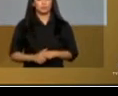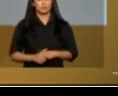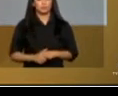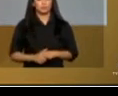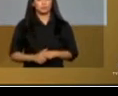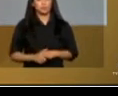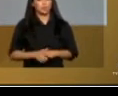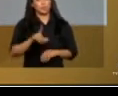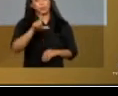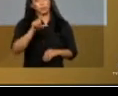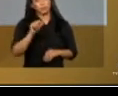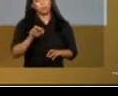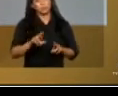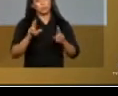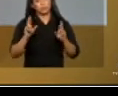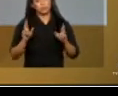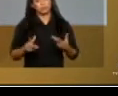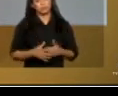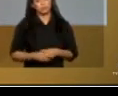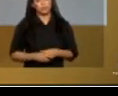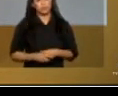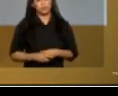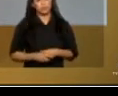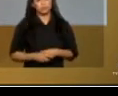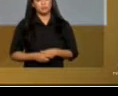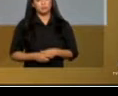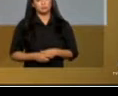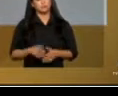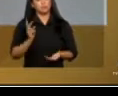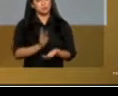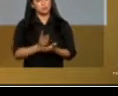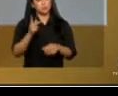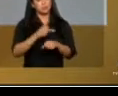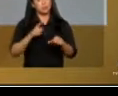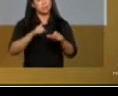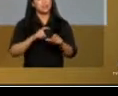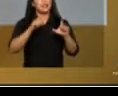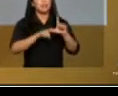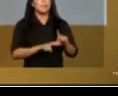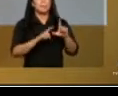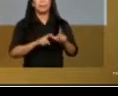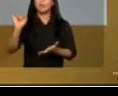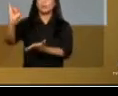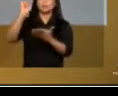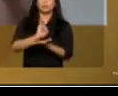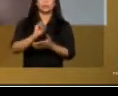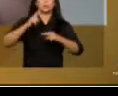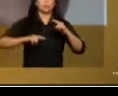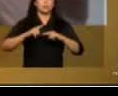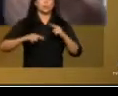essa alternativa de vender refinarias prontas e amortizadas, mantendo o país dependente da importação de